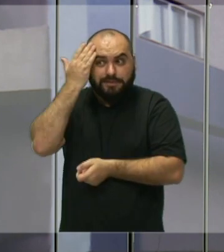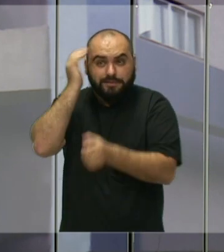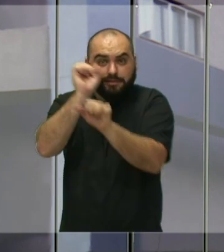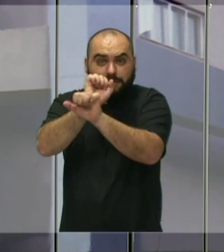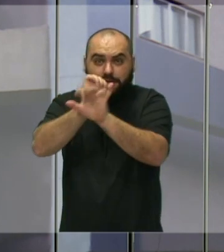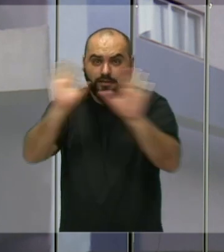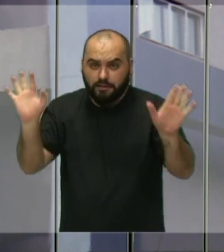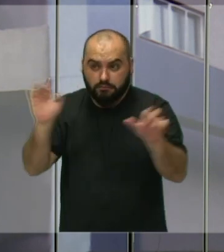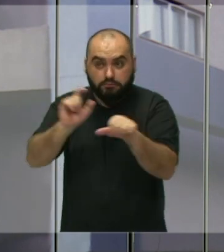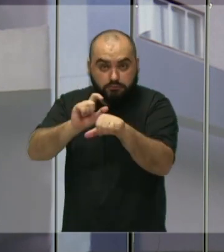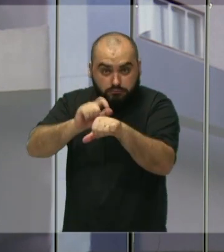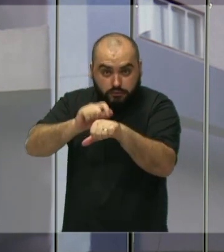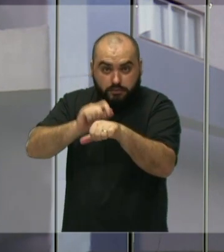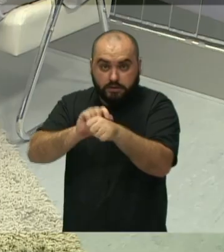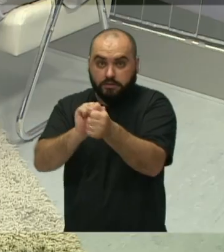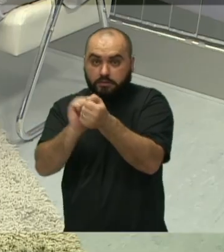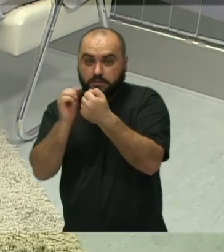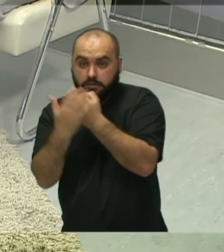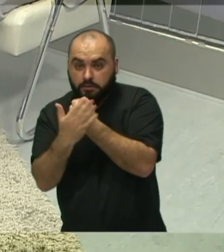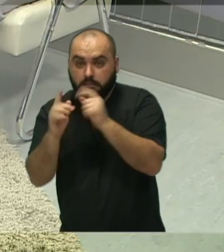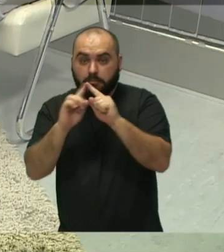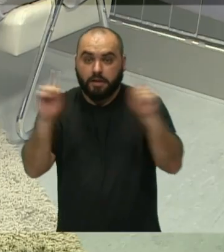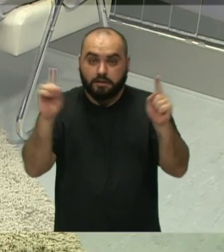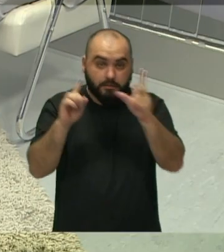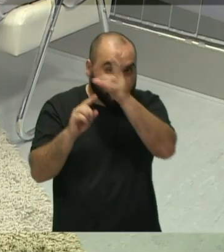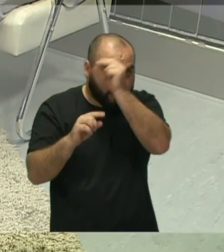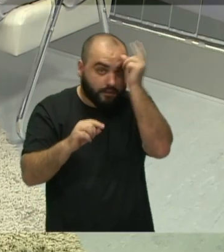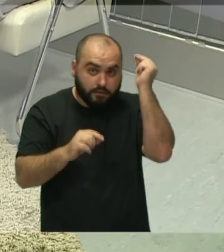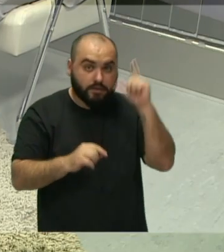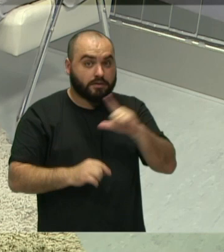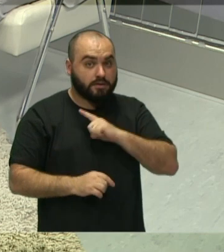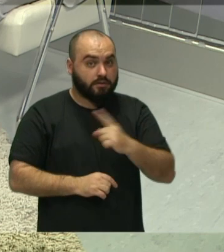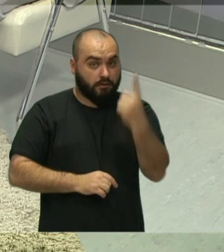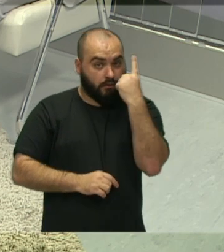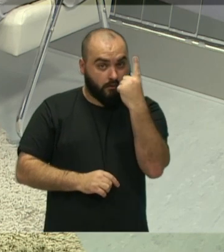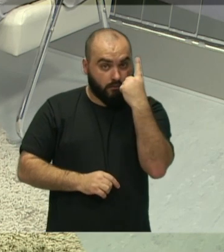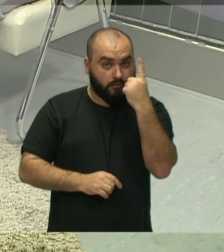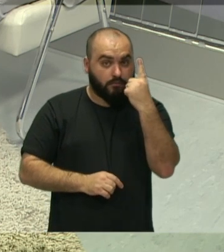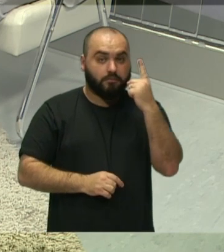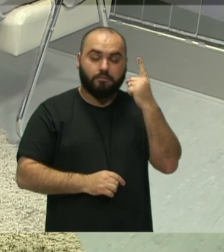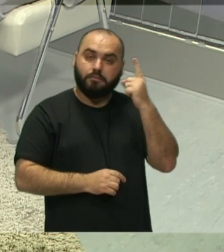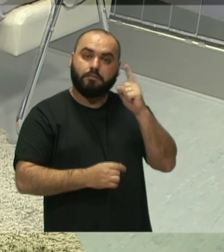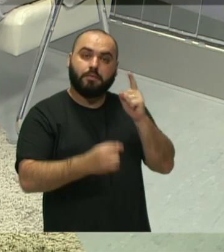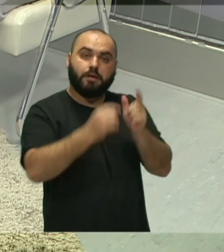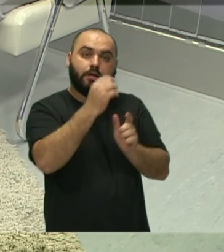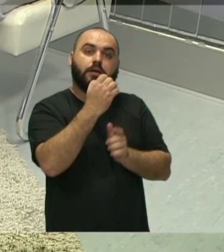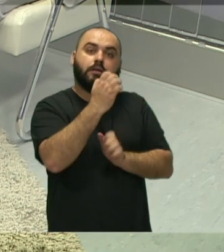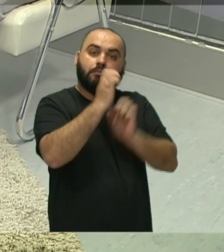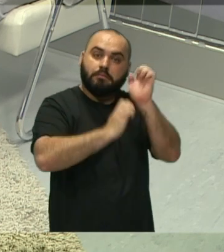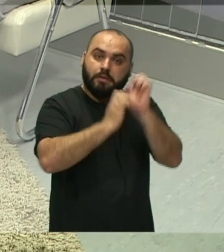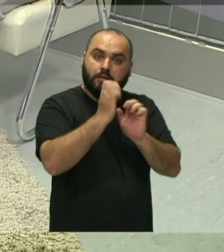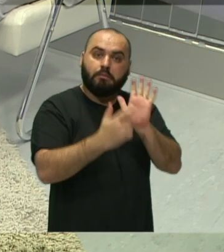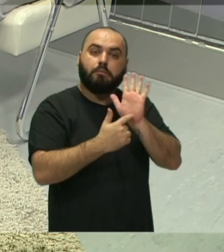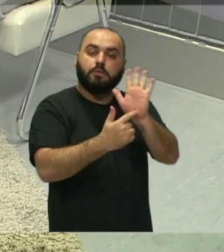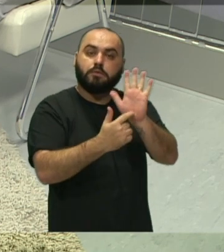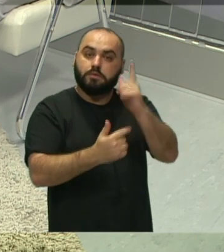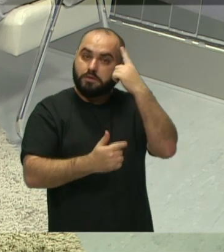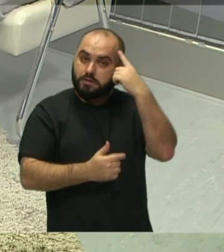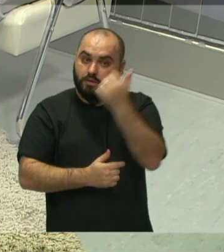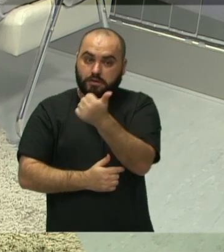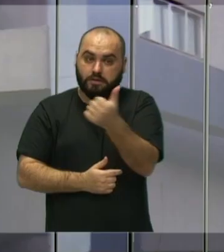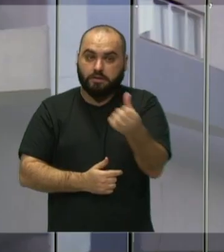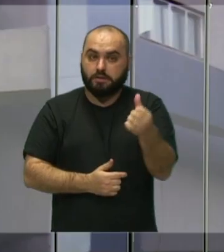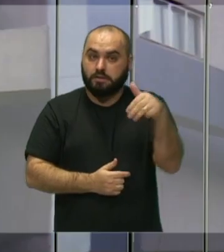período da pandemia, mas a prefeitura tinha um orçamento. Uma empresa apresentou no dia 16 de março de 2020 um orçamento de